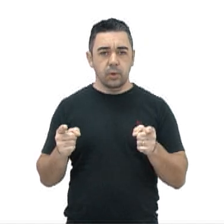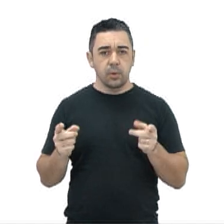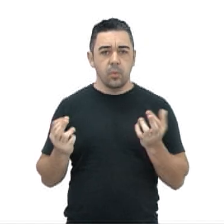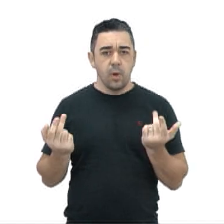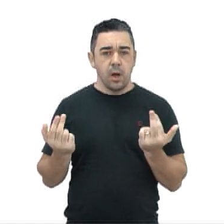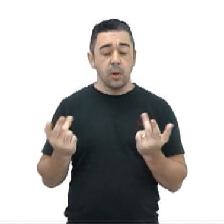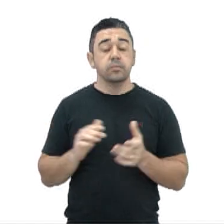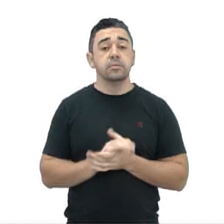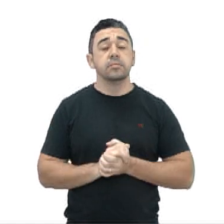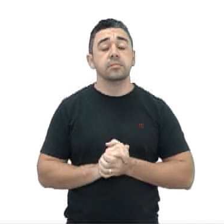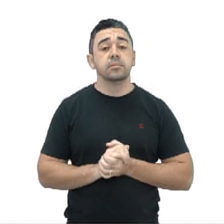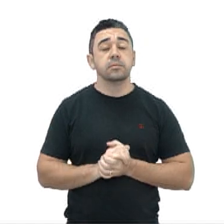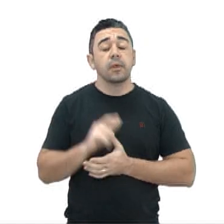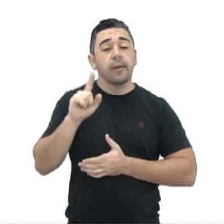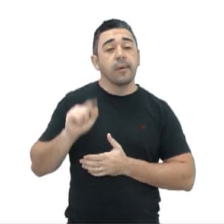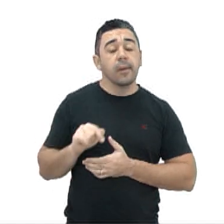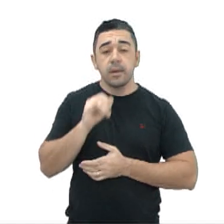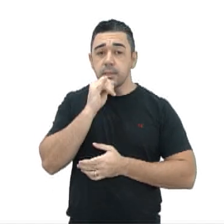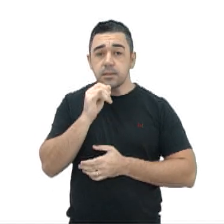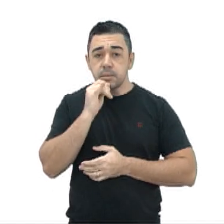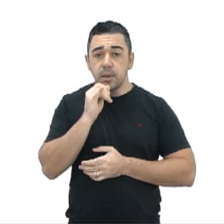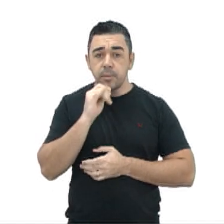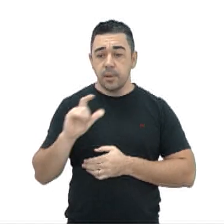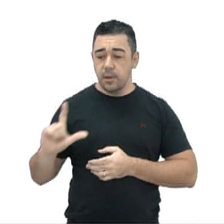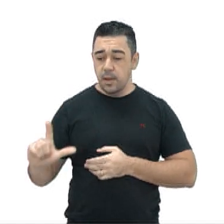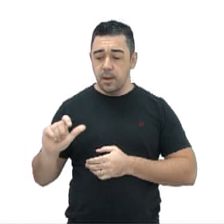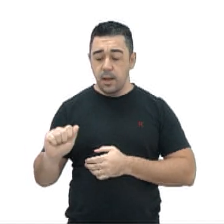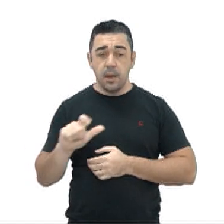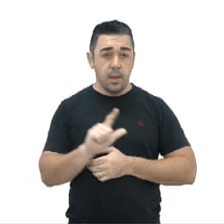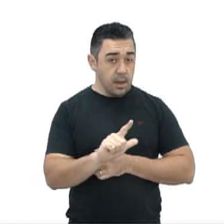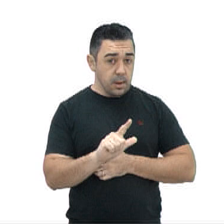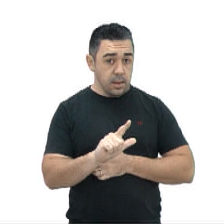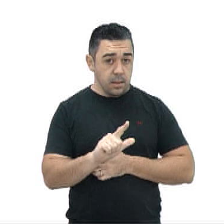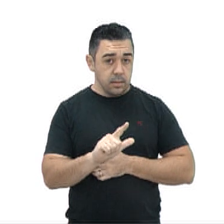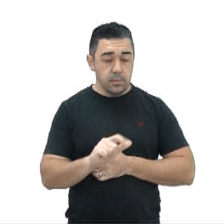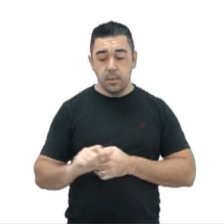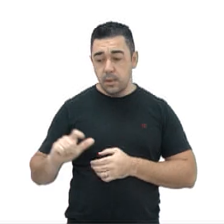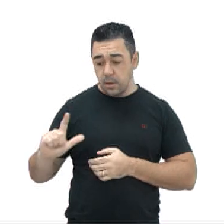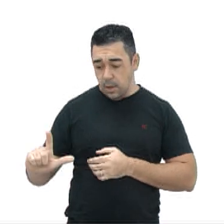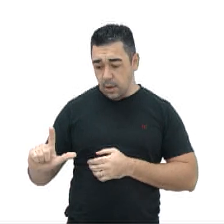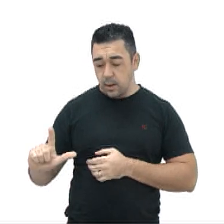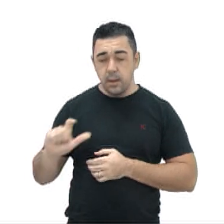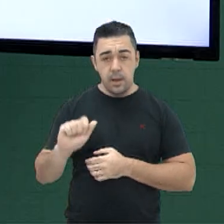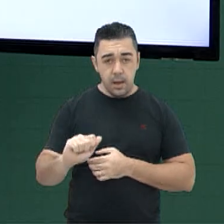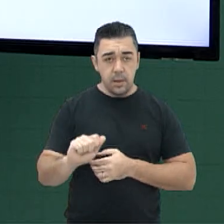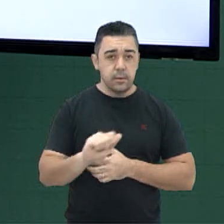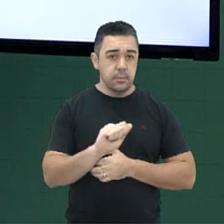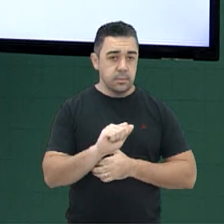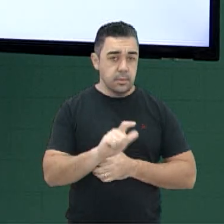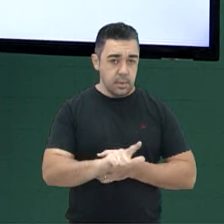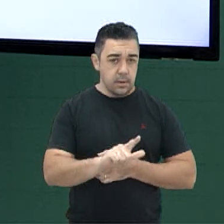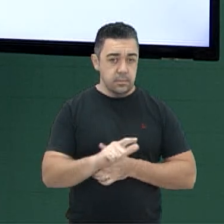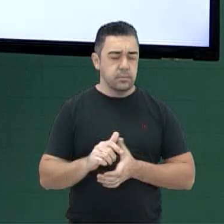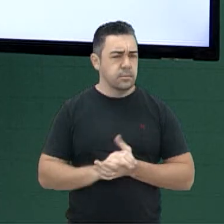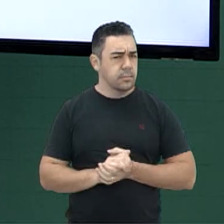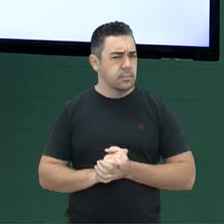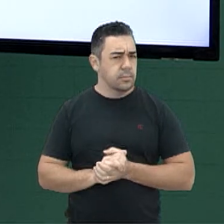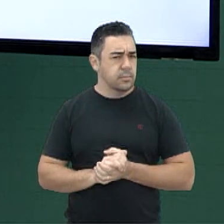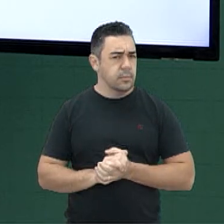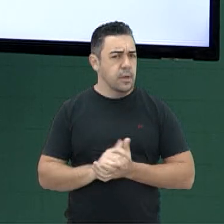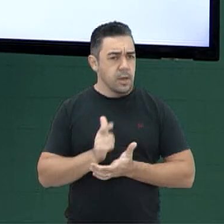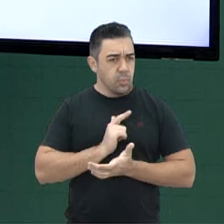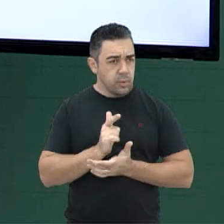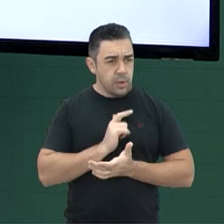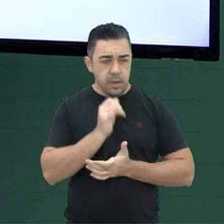congruentes, eles pertencem ao caso LAL, lado, ângulo, lado. Então, veja, eu tenho